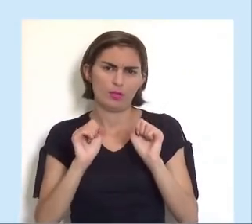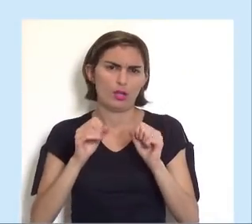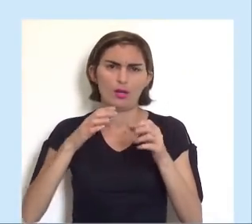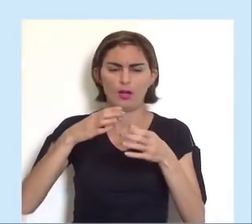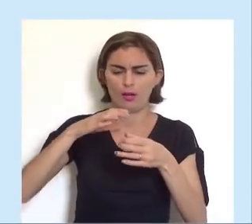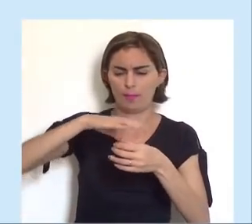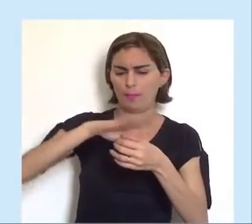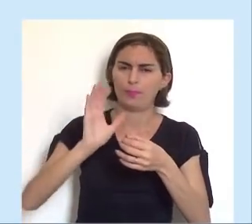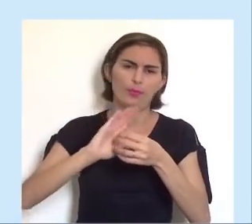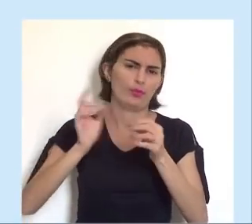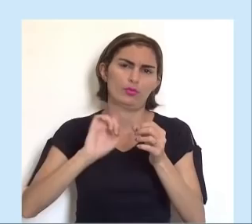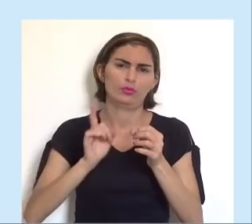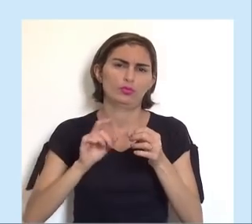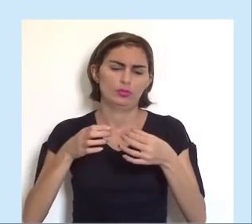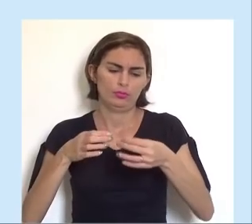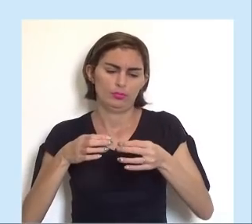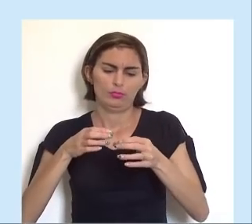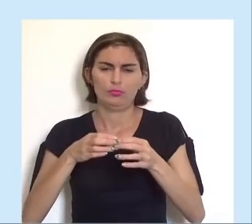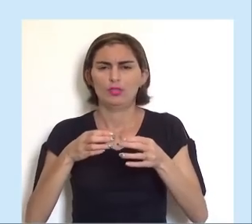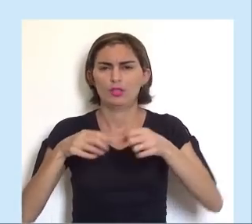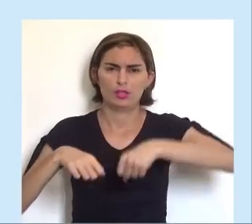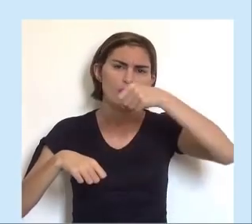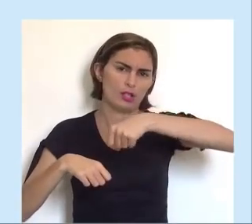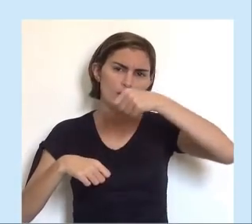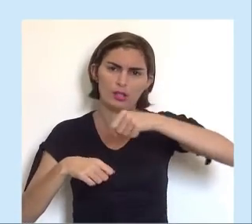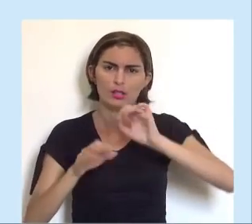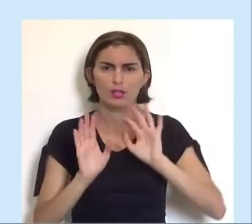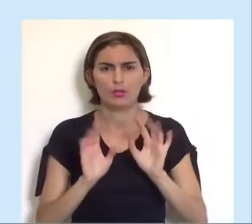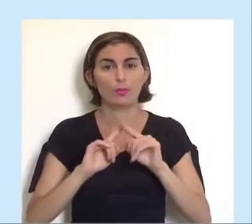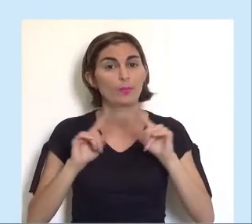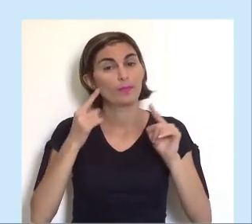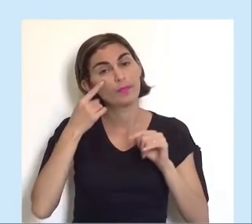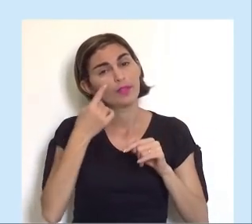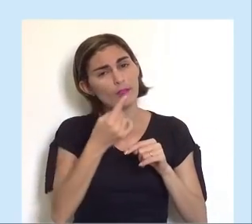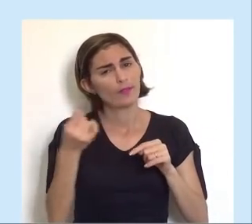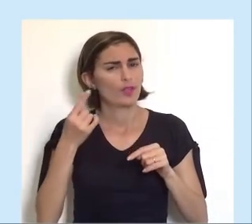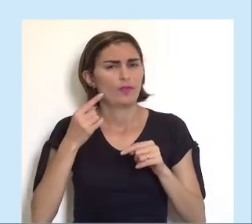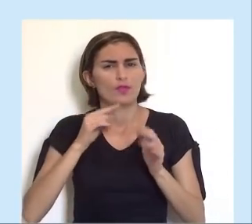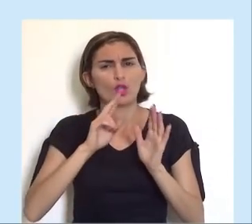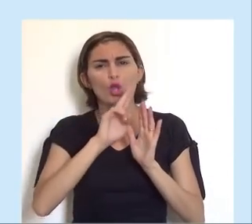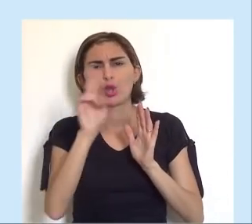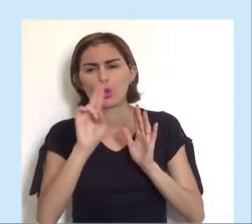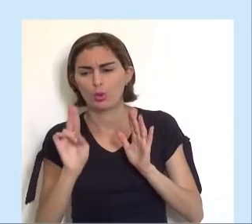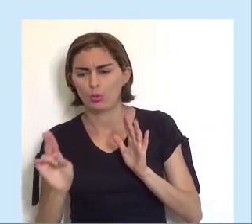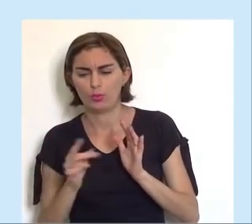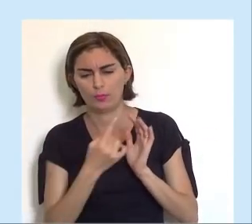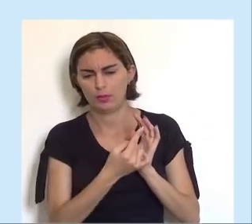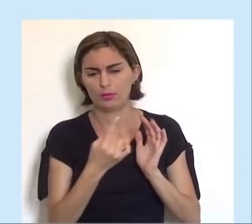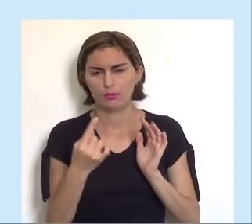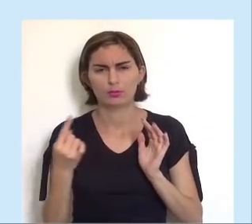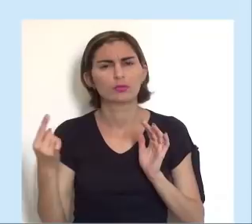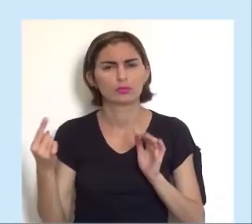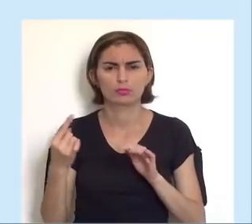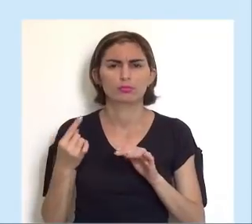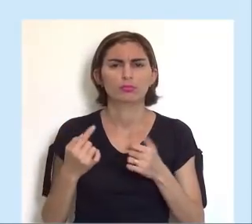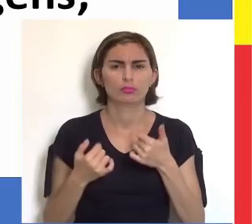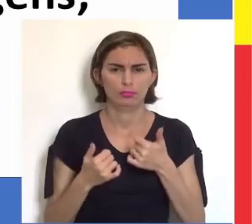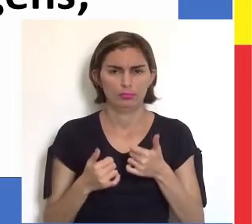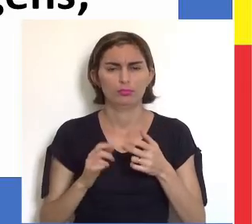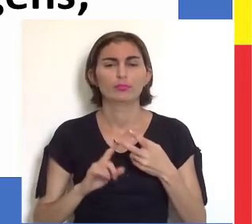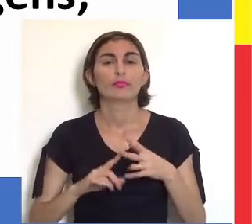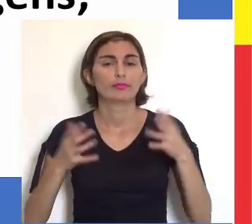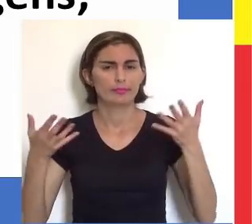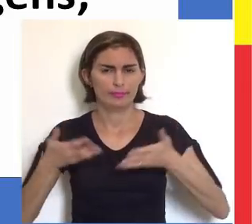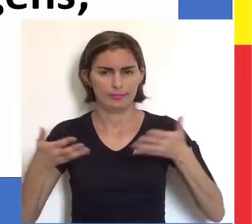pote. Pode ser uma caixinha, pode ser um saquinho, mas desde que você nomeie cada um. Personagem, tempo e espaço.